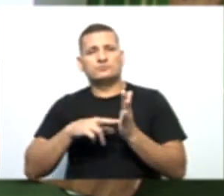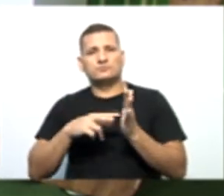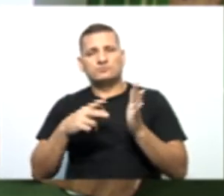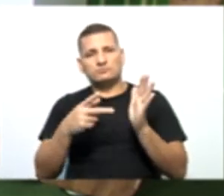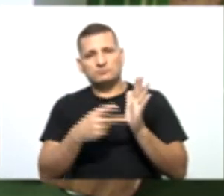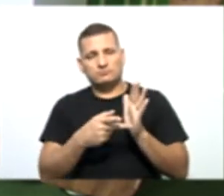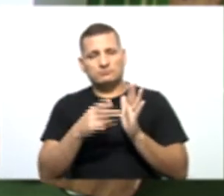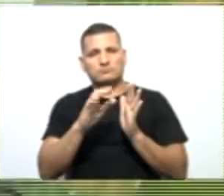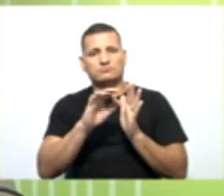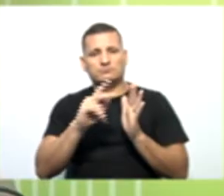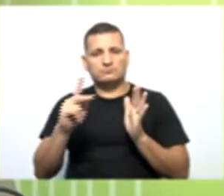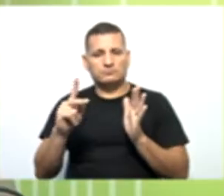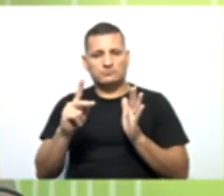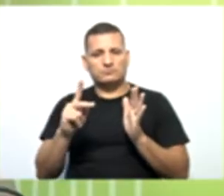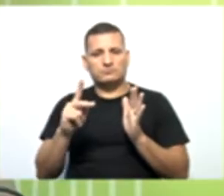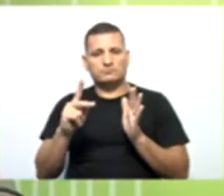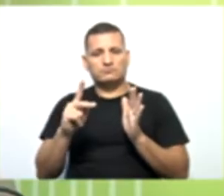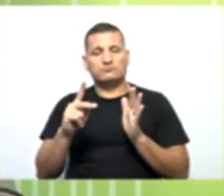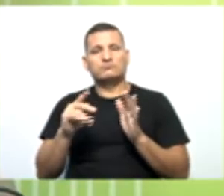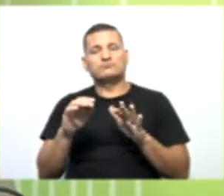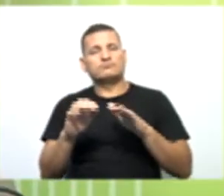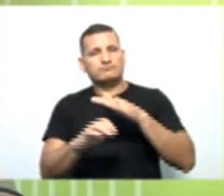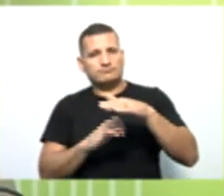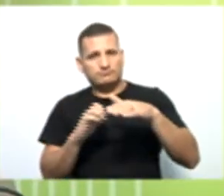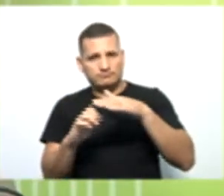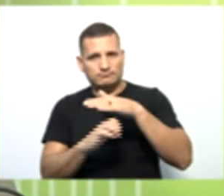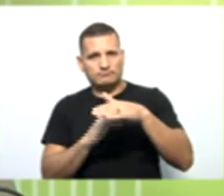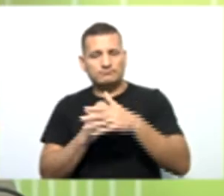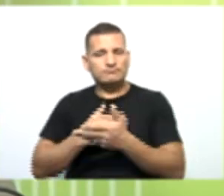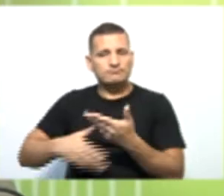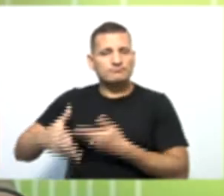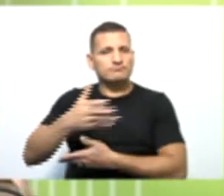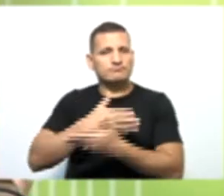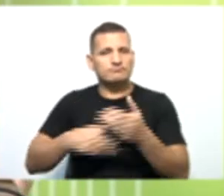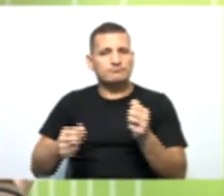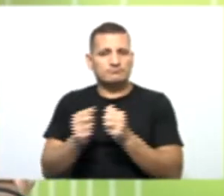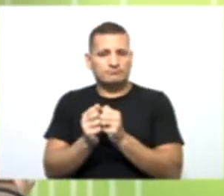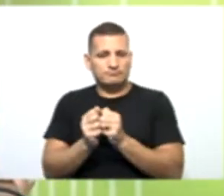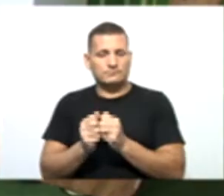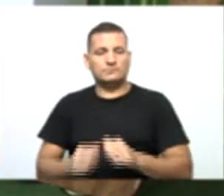cooperativa, essa questão de empreender coletivamente.